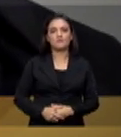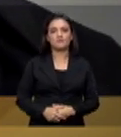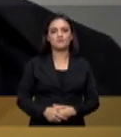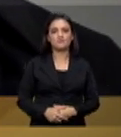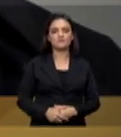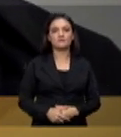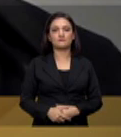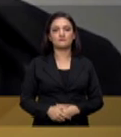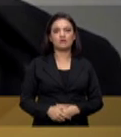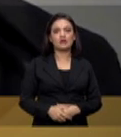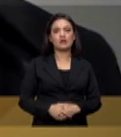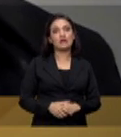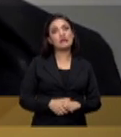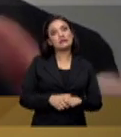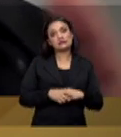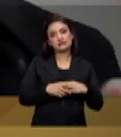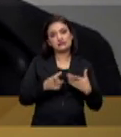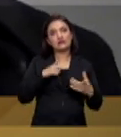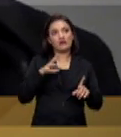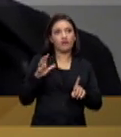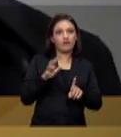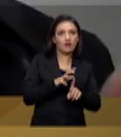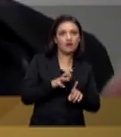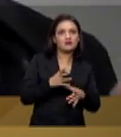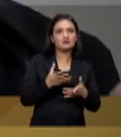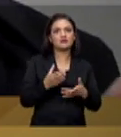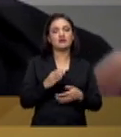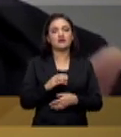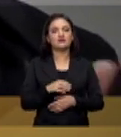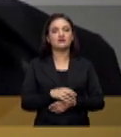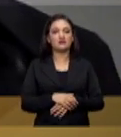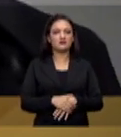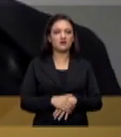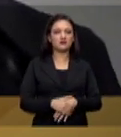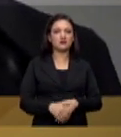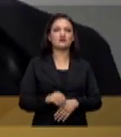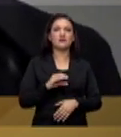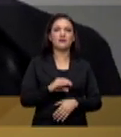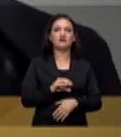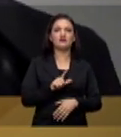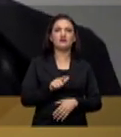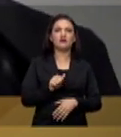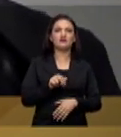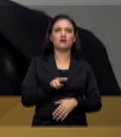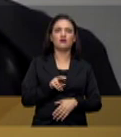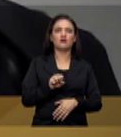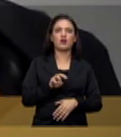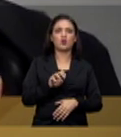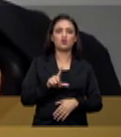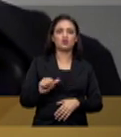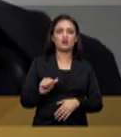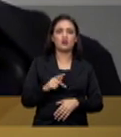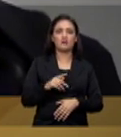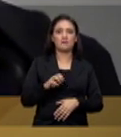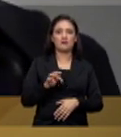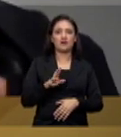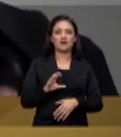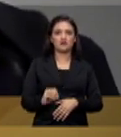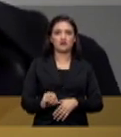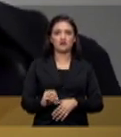as cláusulas pétreas. Uma forma, portanto, de fazer aquilo que no processo constitucional alemão chama de